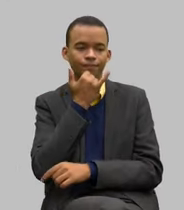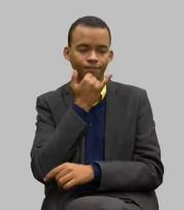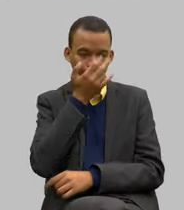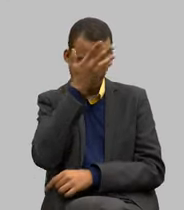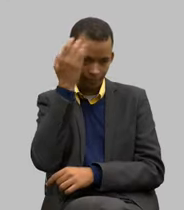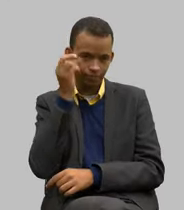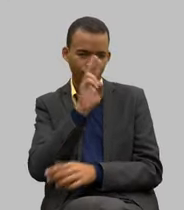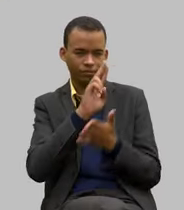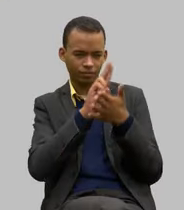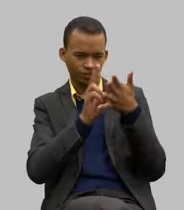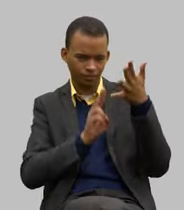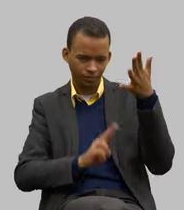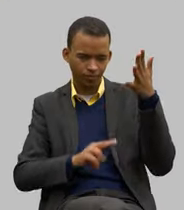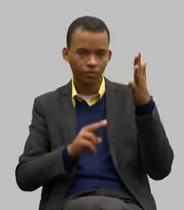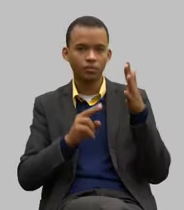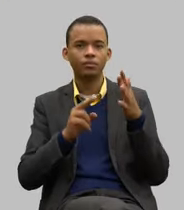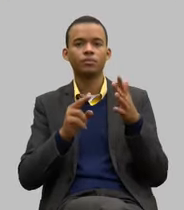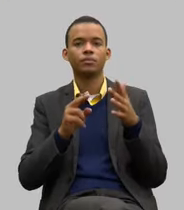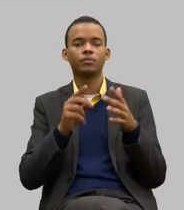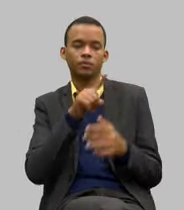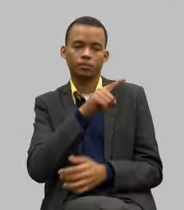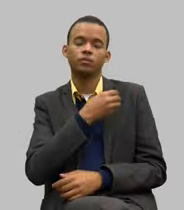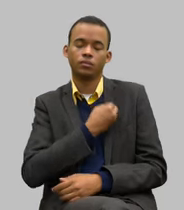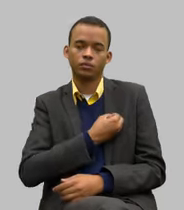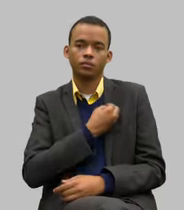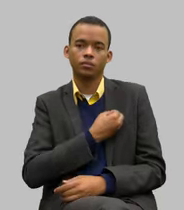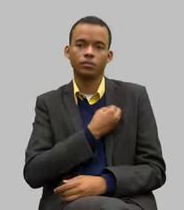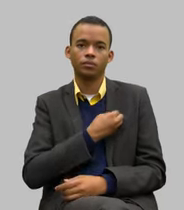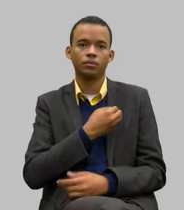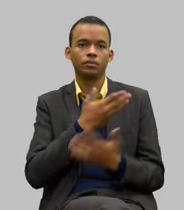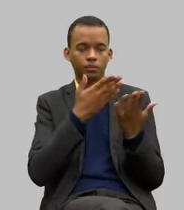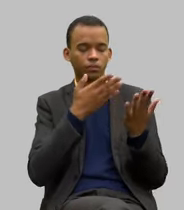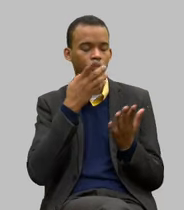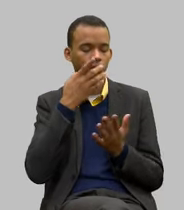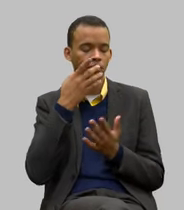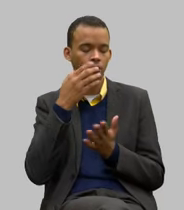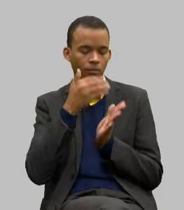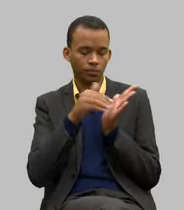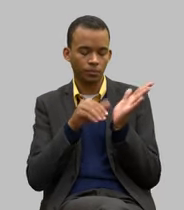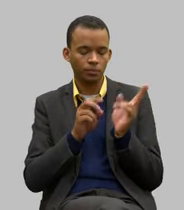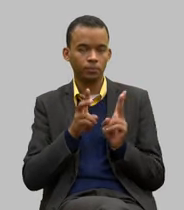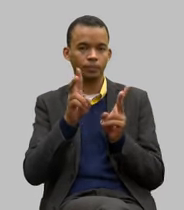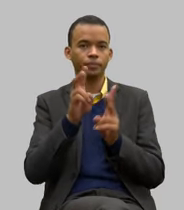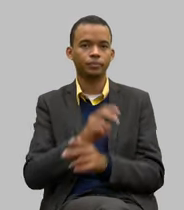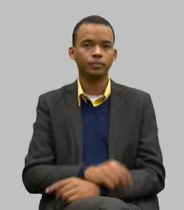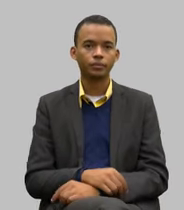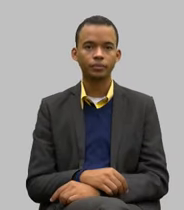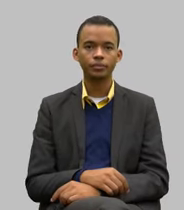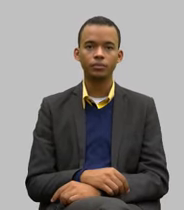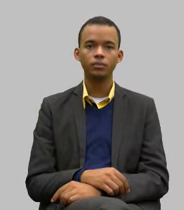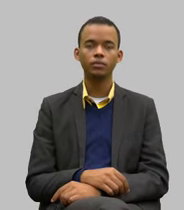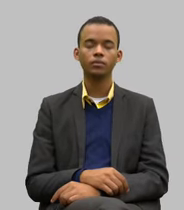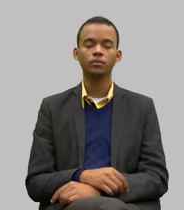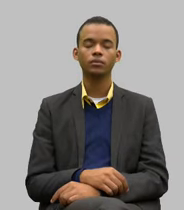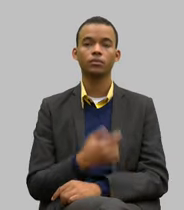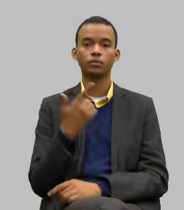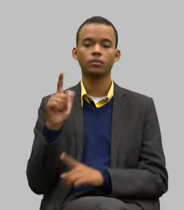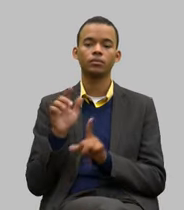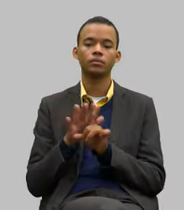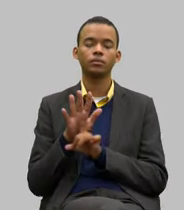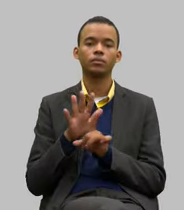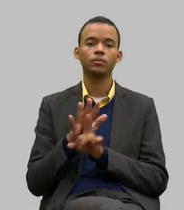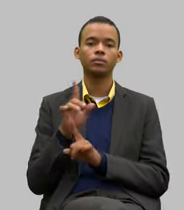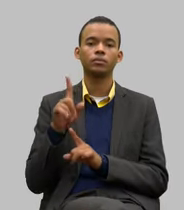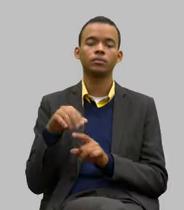por exempo no planá secretário senhor tem a palavra Obrigado Deputado eh uma outra demanda também dizer respeito aos policiais exercícios na